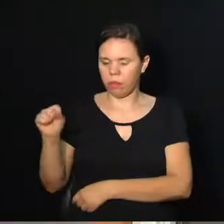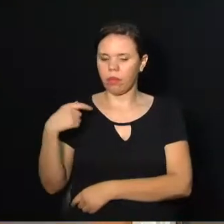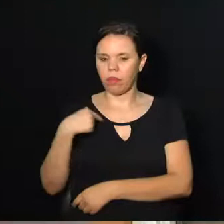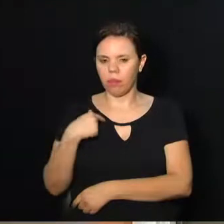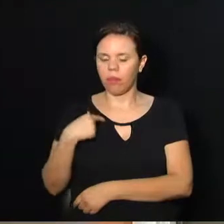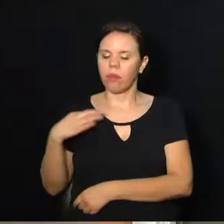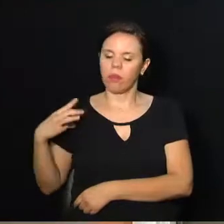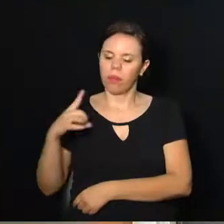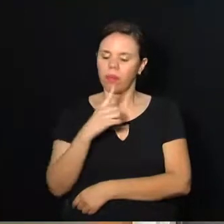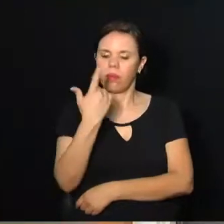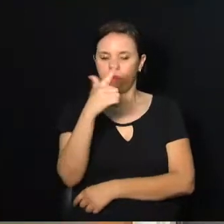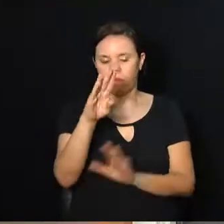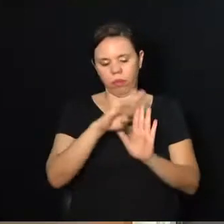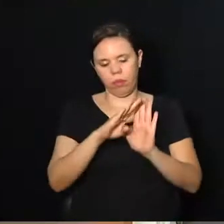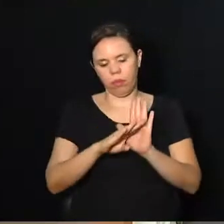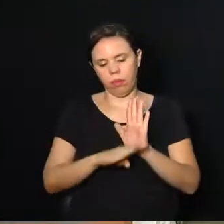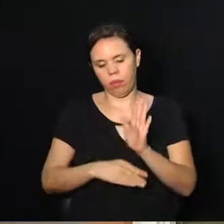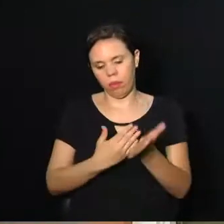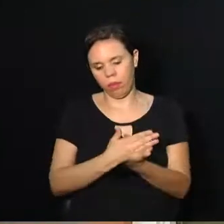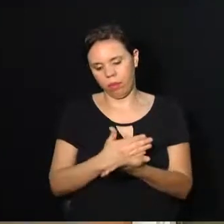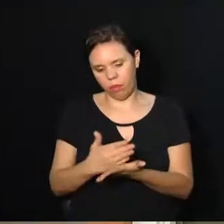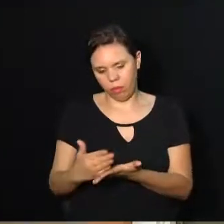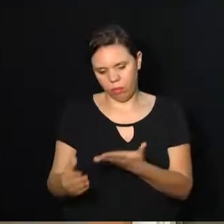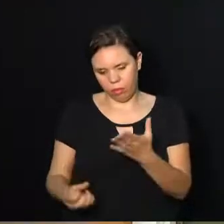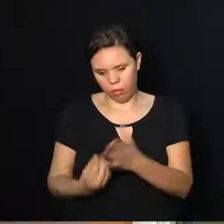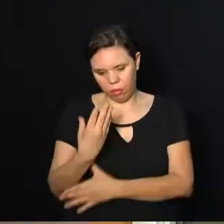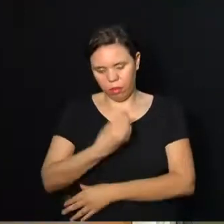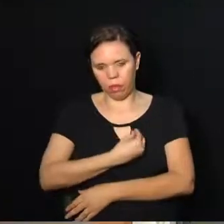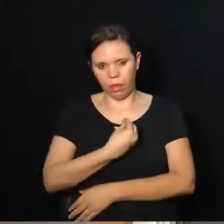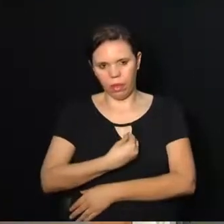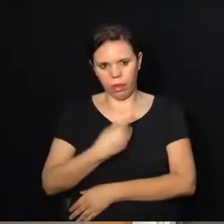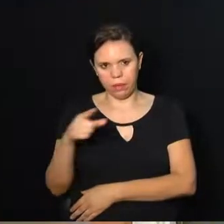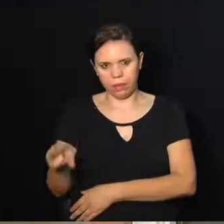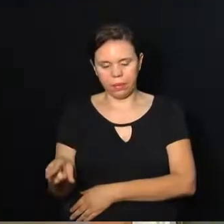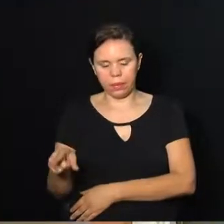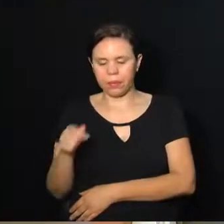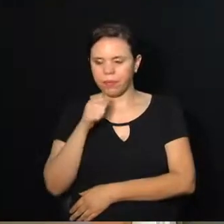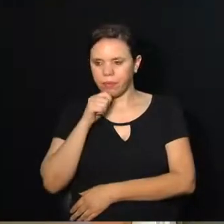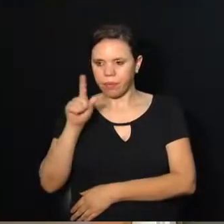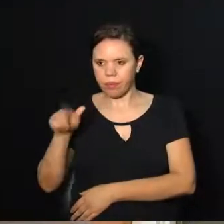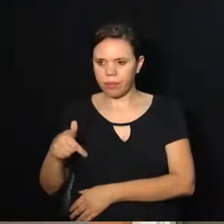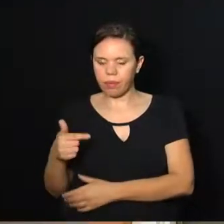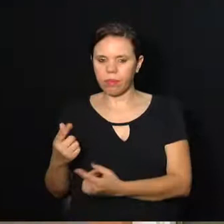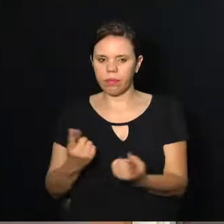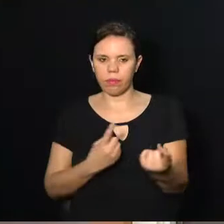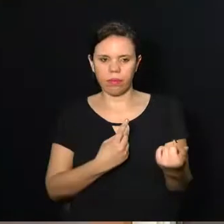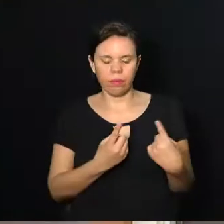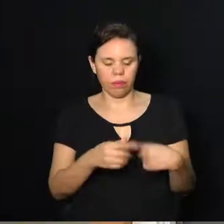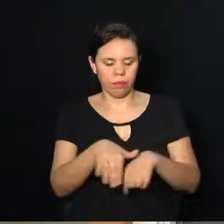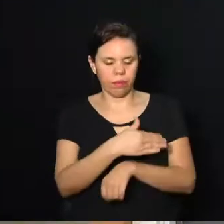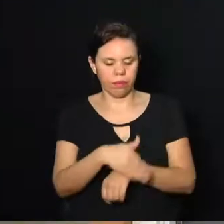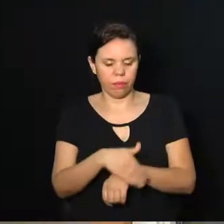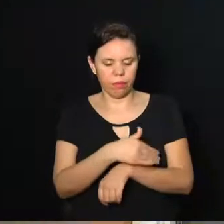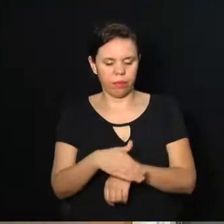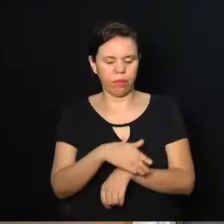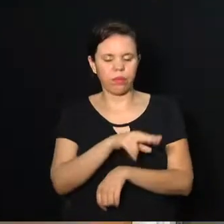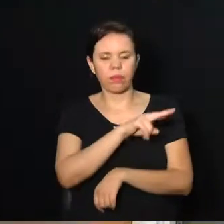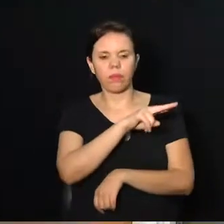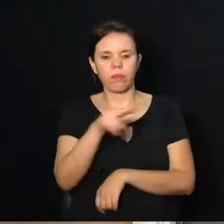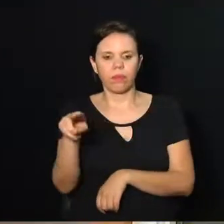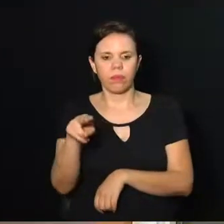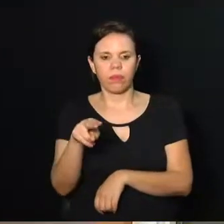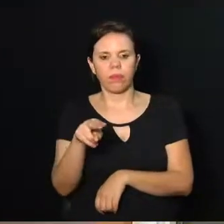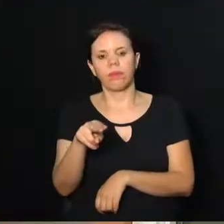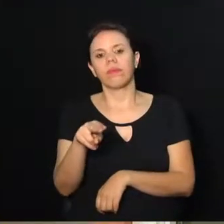às Drogas, o programa Recomeço, que aí é ainda no Irmãos Penteado. Eu só não sou mais o coordenador,